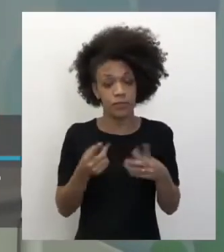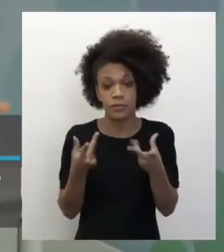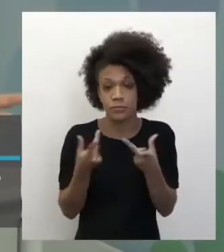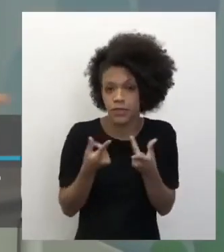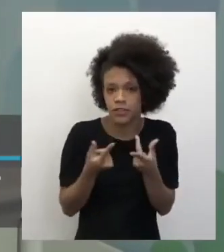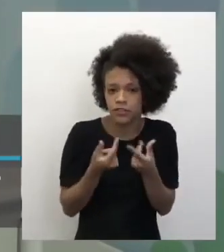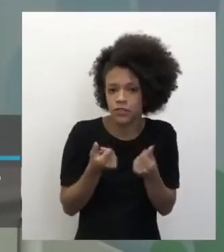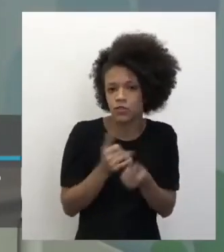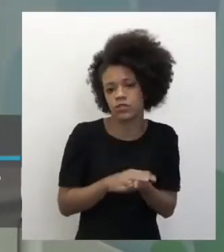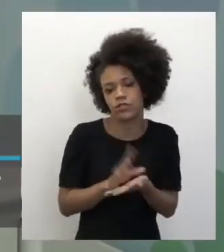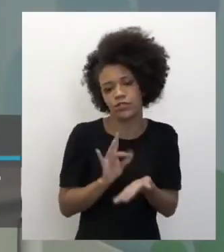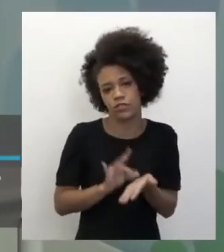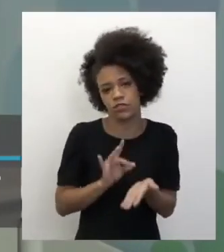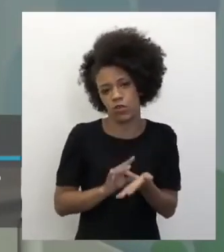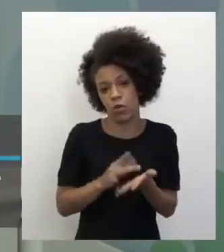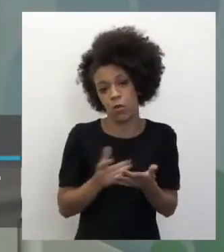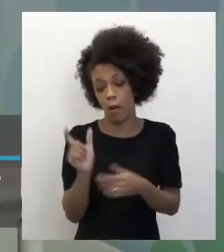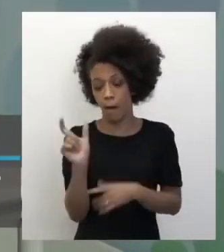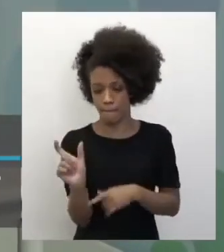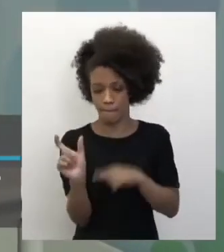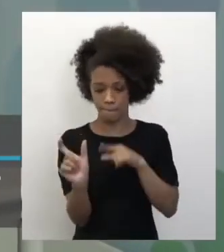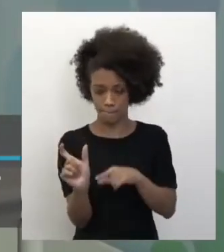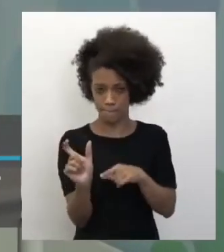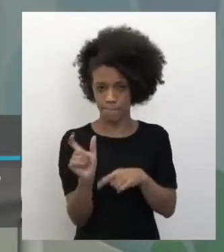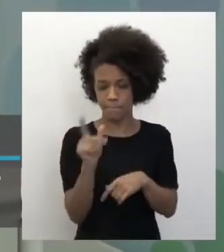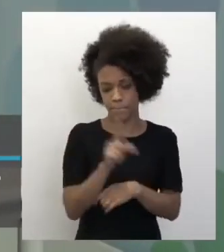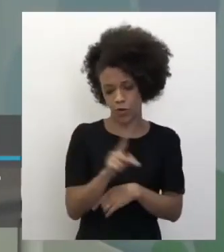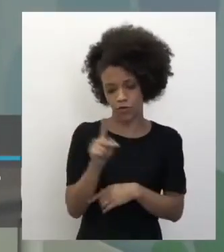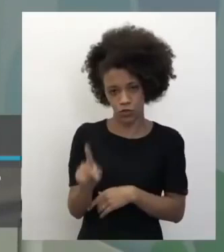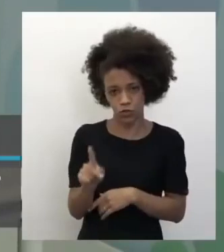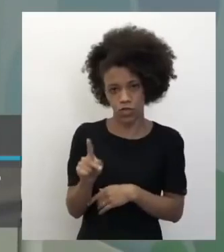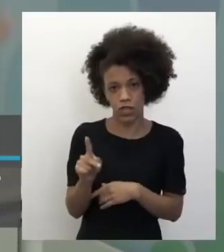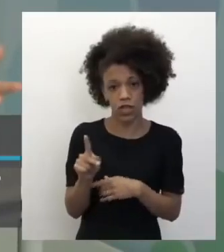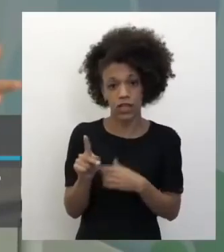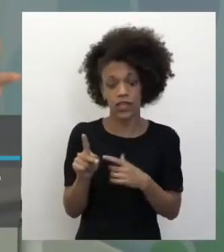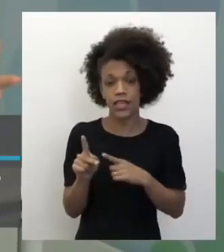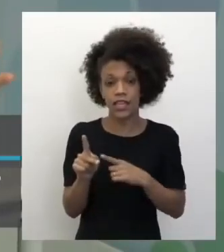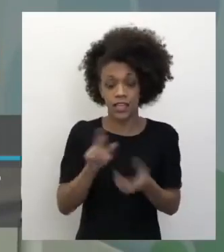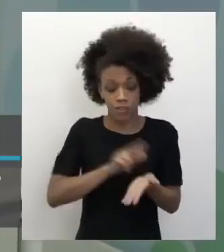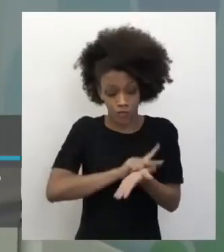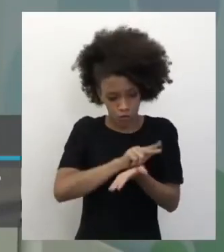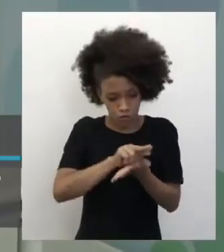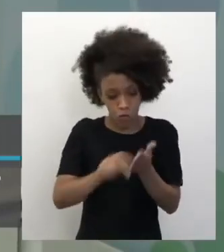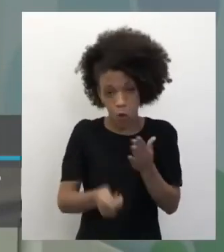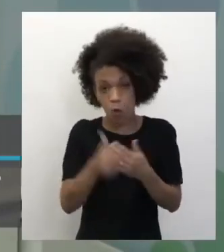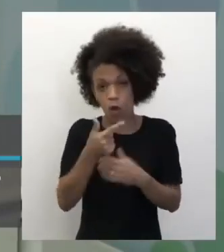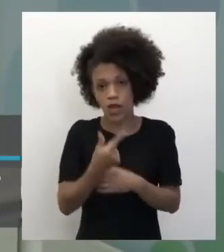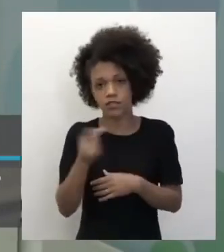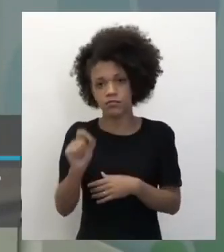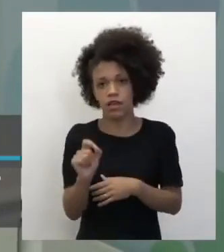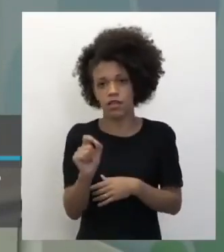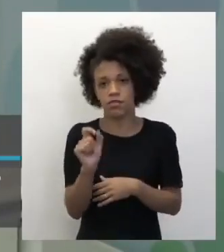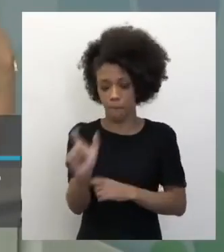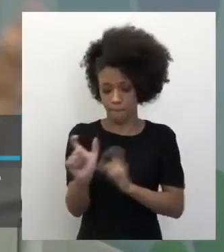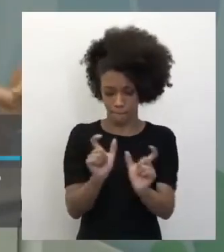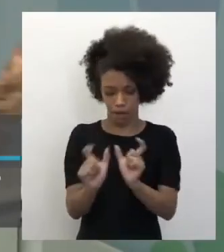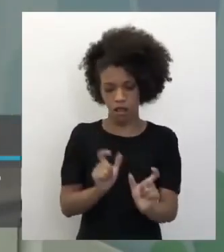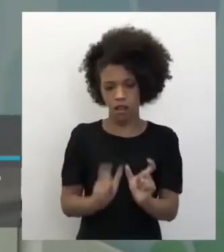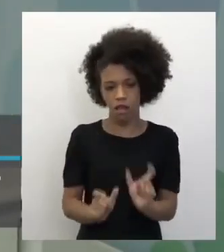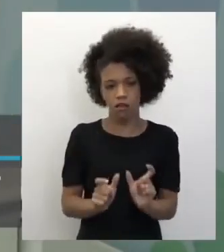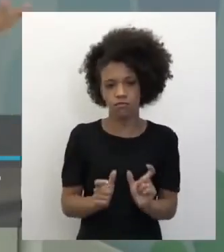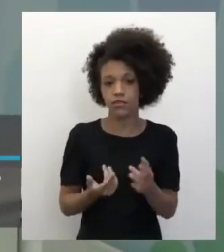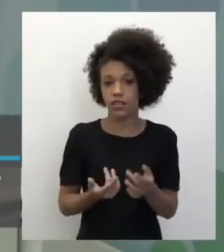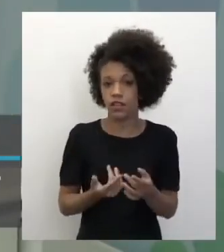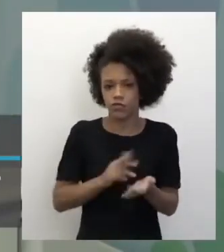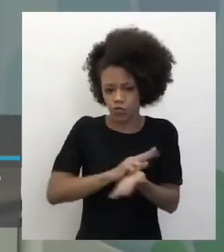riqueza. Na verdade, quando você tem uma palavra professora e você teve aqui, a gente teve aqui quase 10, não é? Apresentações para isso, variações para